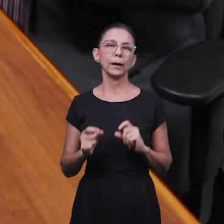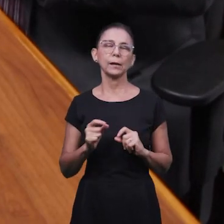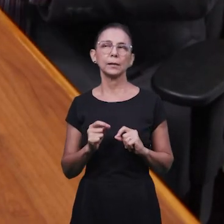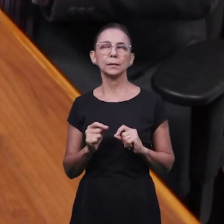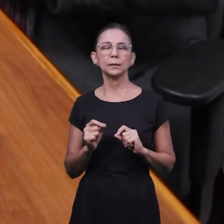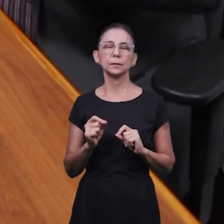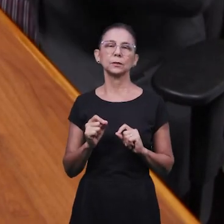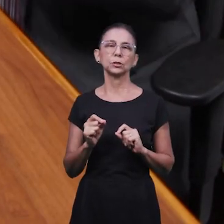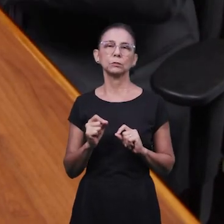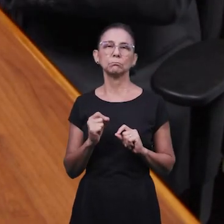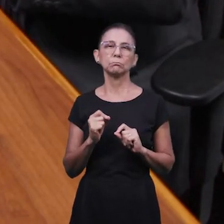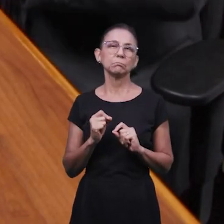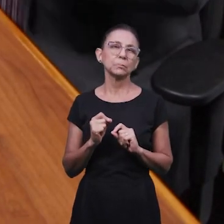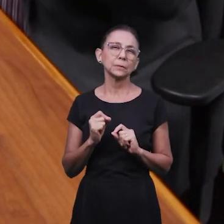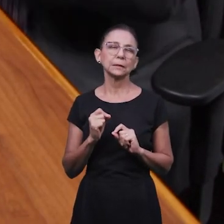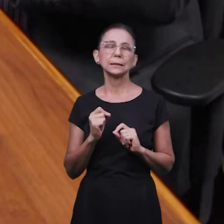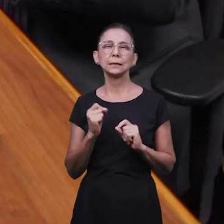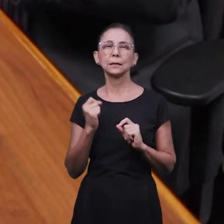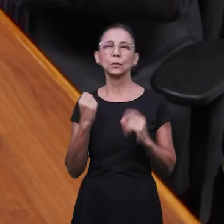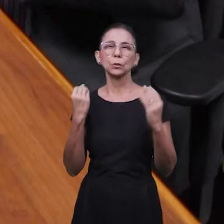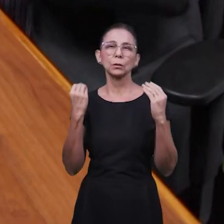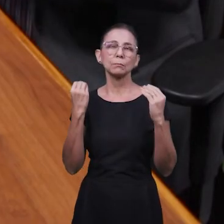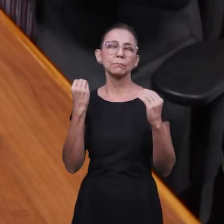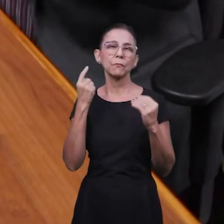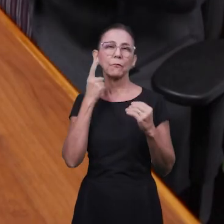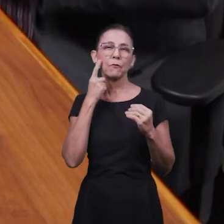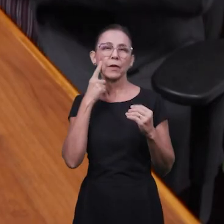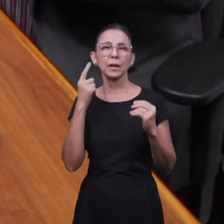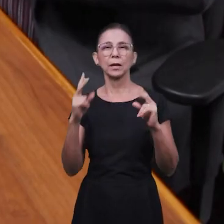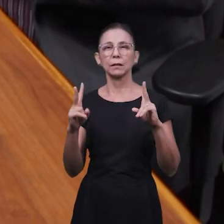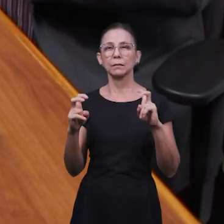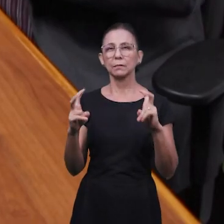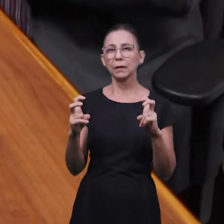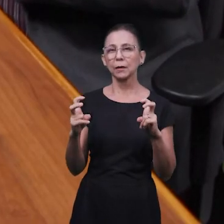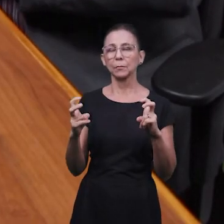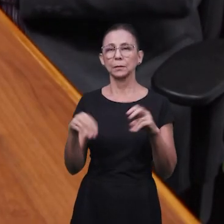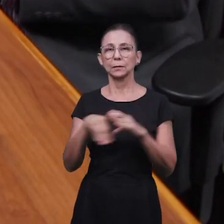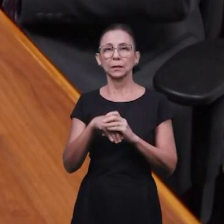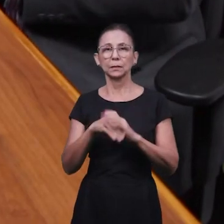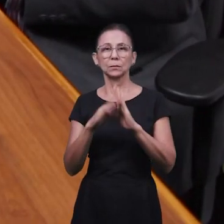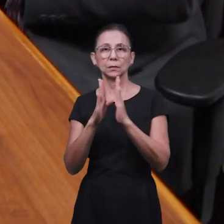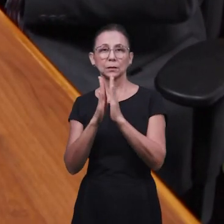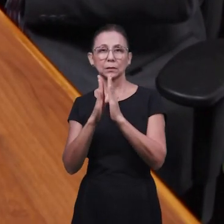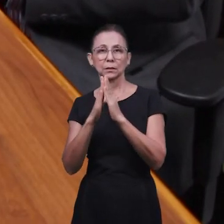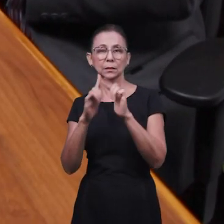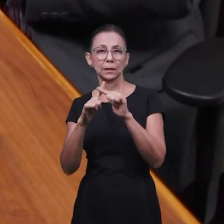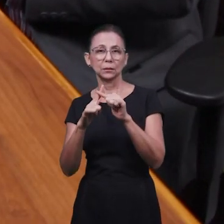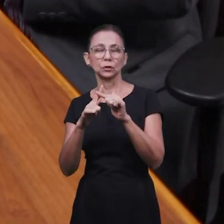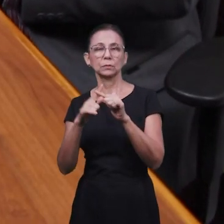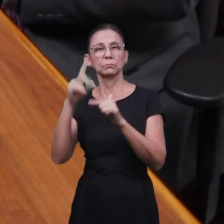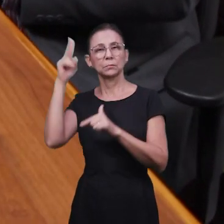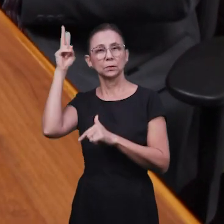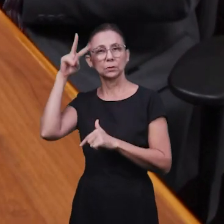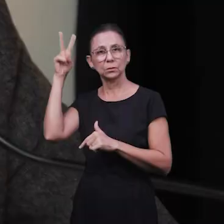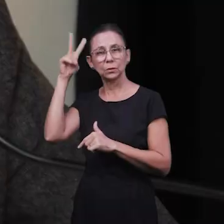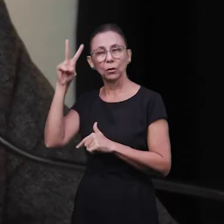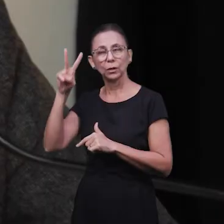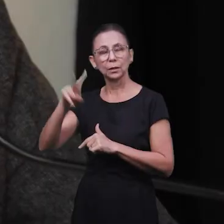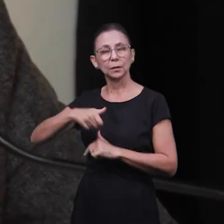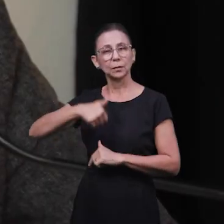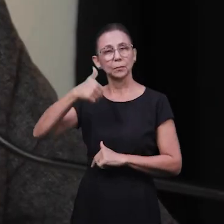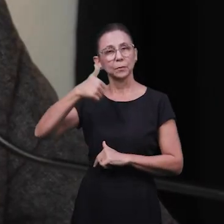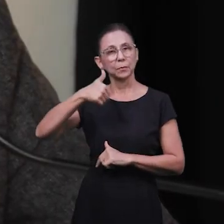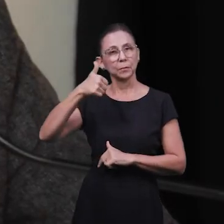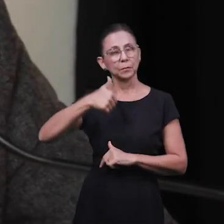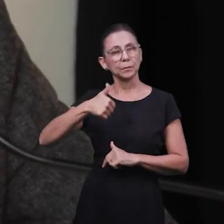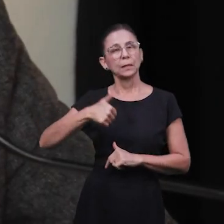esta expressão, esse assunto, esse tema dentro da história da igreja? Bom, é importante nós entendermos primeiramente